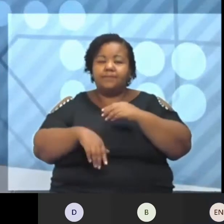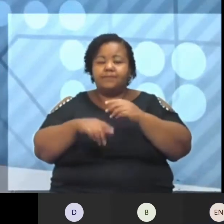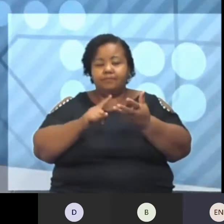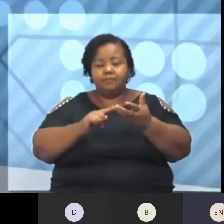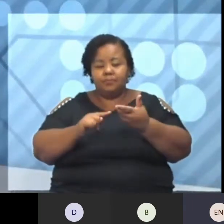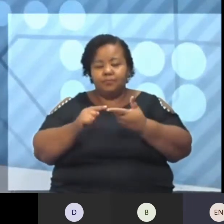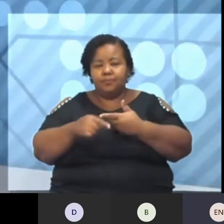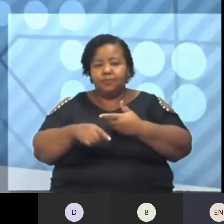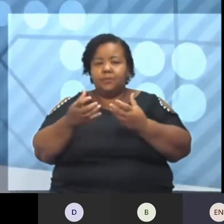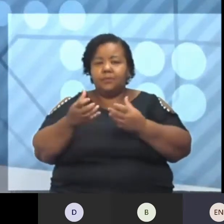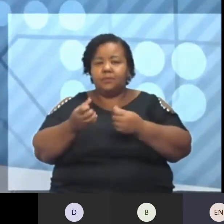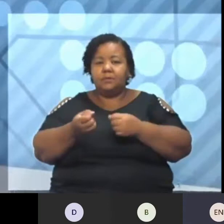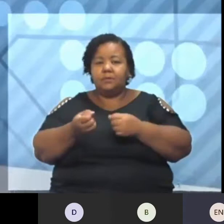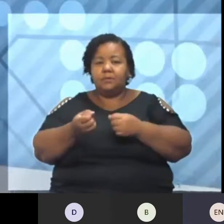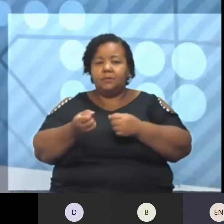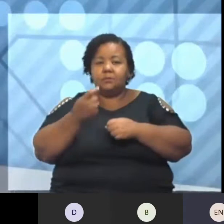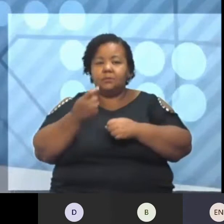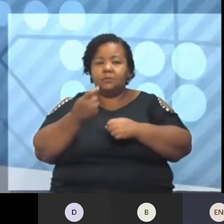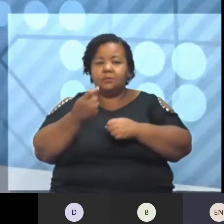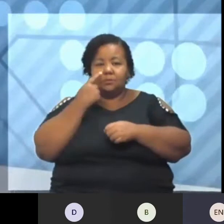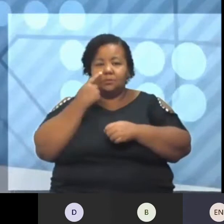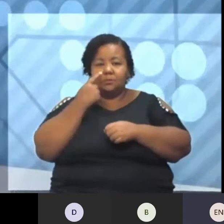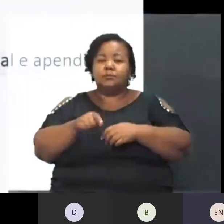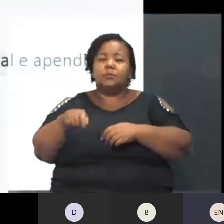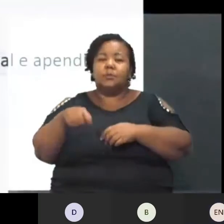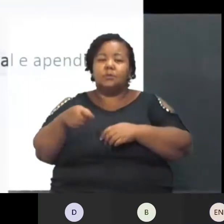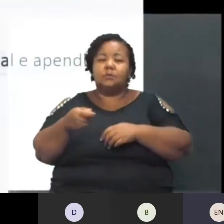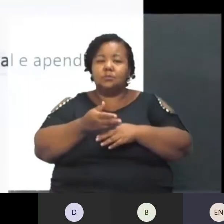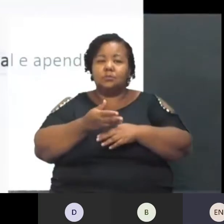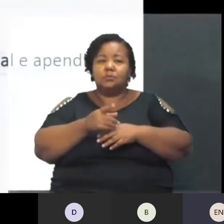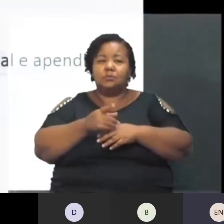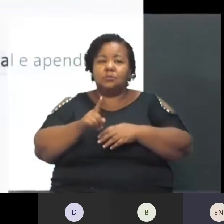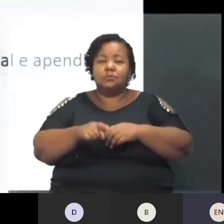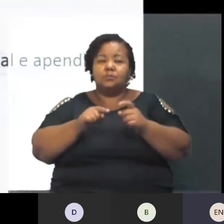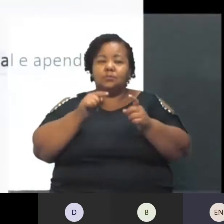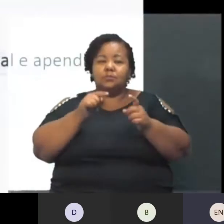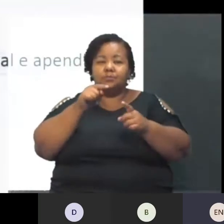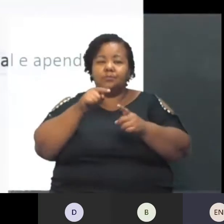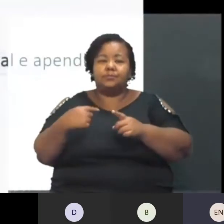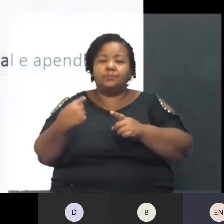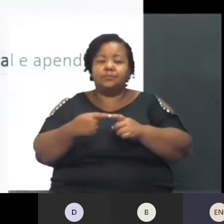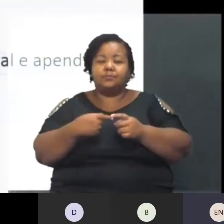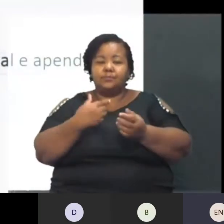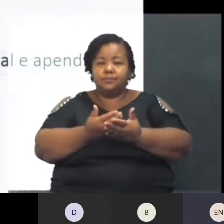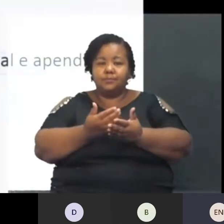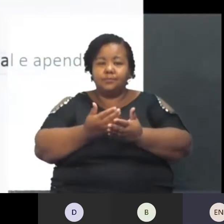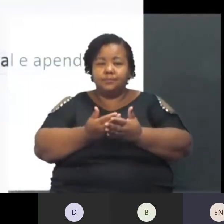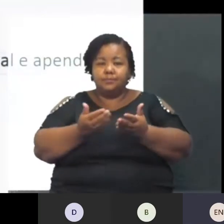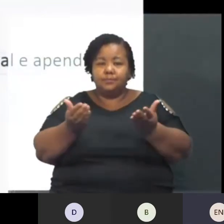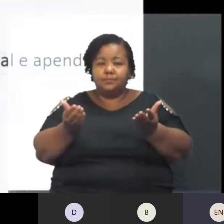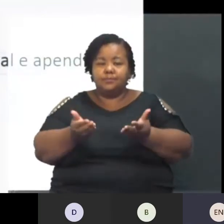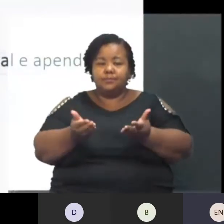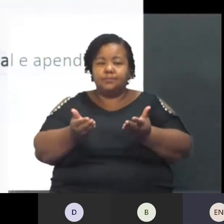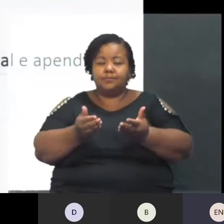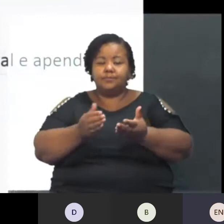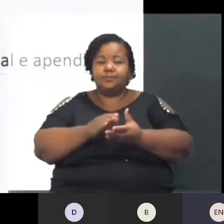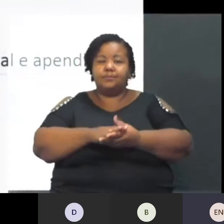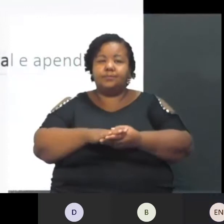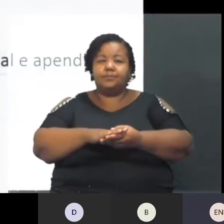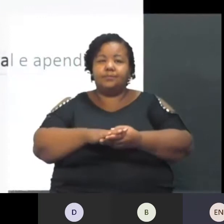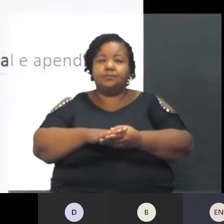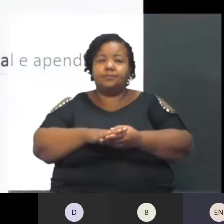tecido. Então, vamos aí observar quais são os objetivos da nossa aula prática de hoje. Então, o objetivo da